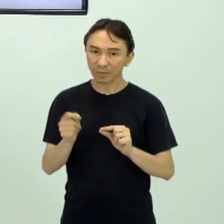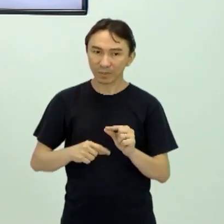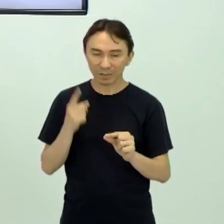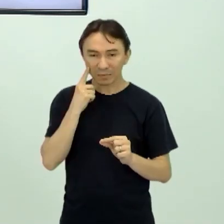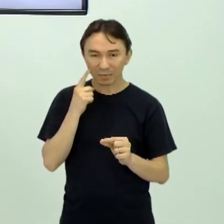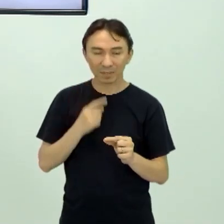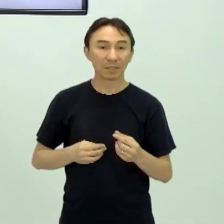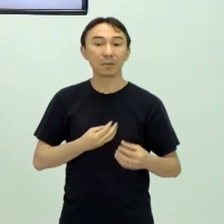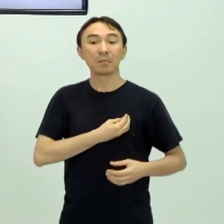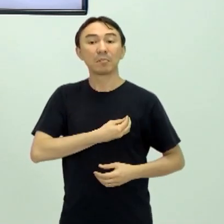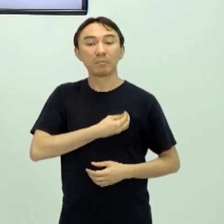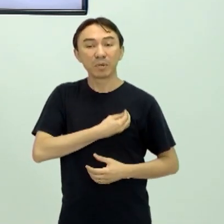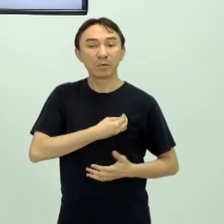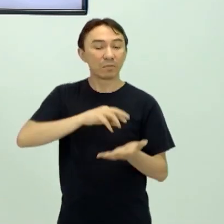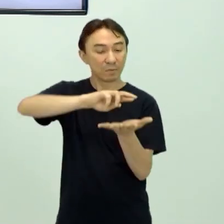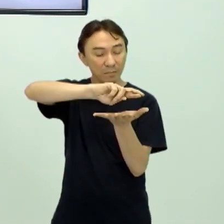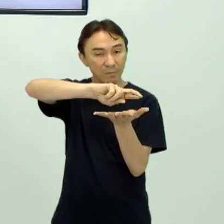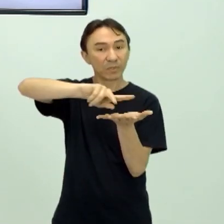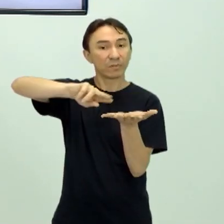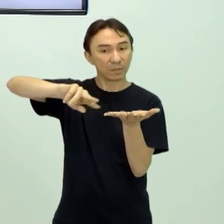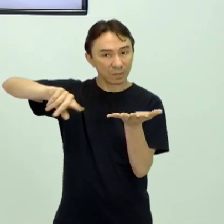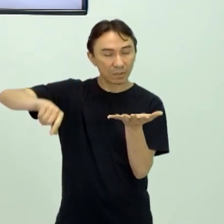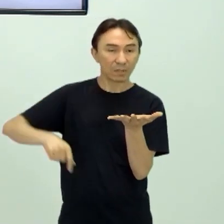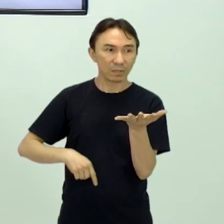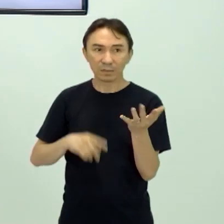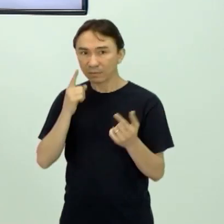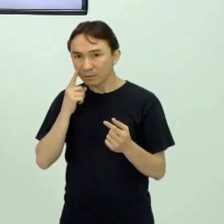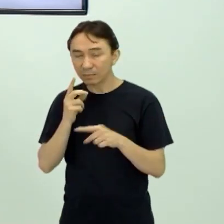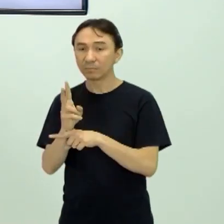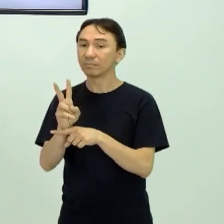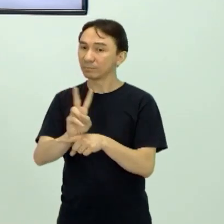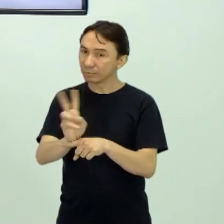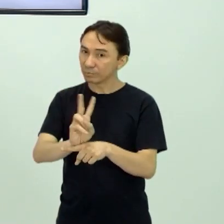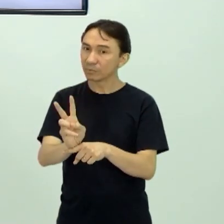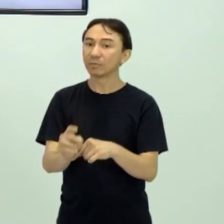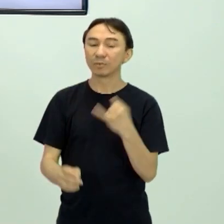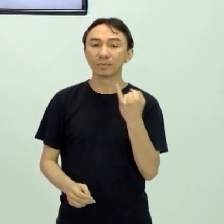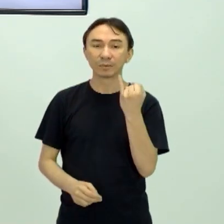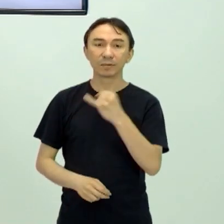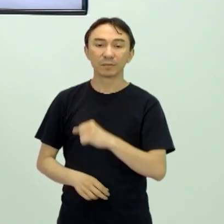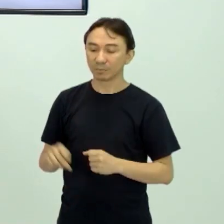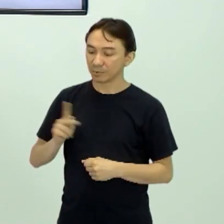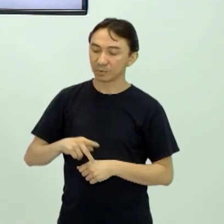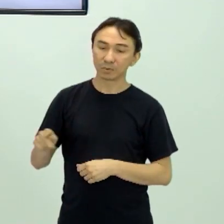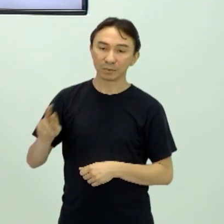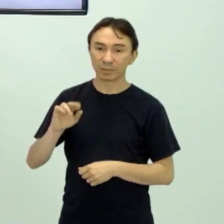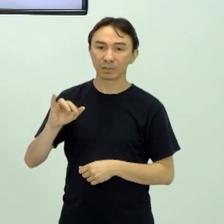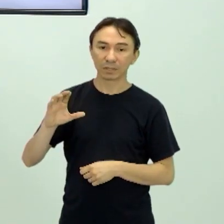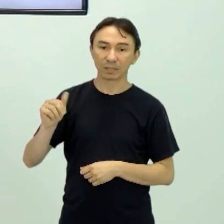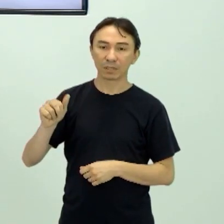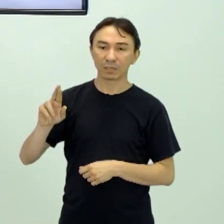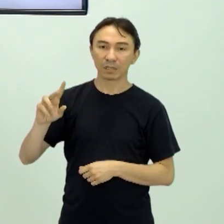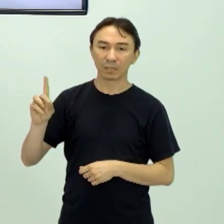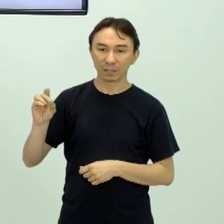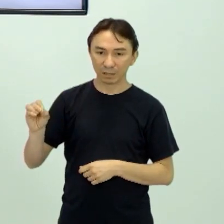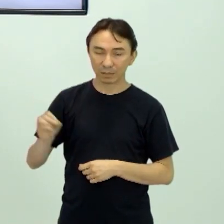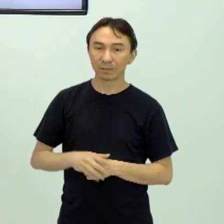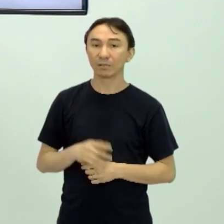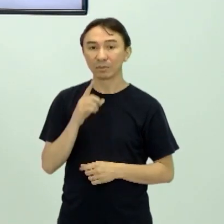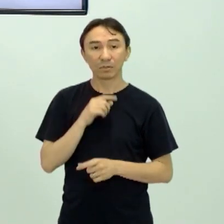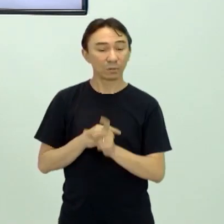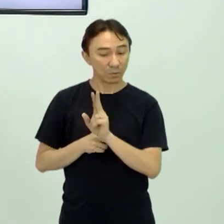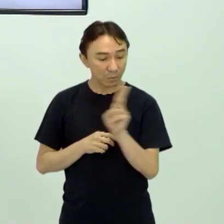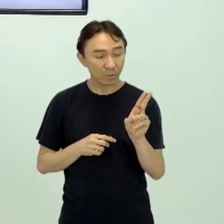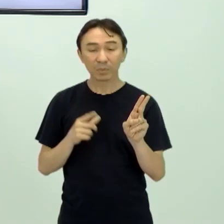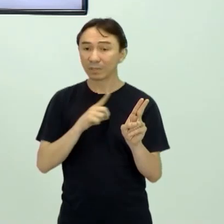né? Acho que foi isso que ela quis dizer. O professor Ricardo, como o nome diz, a importância está na conservação